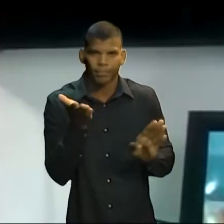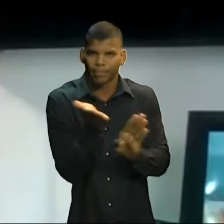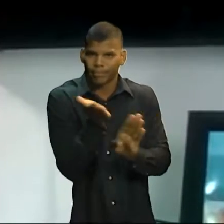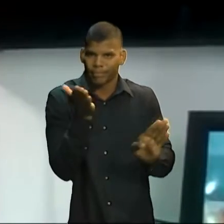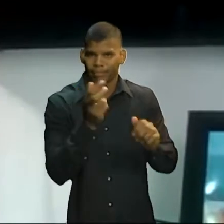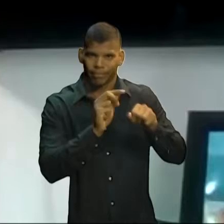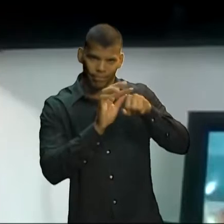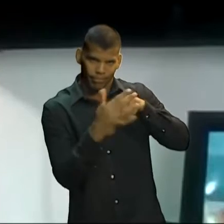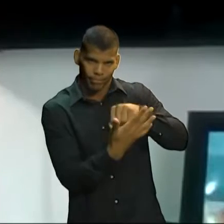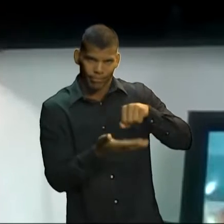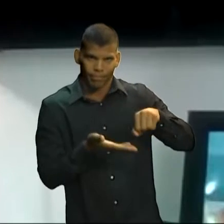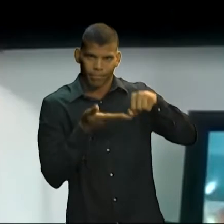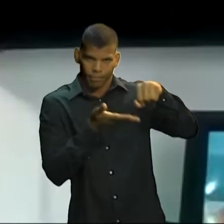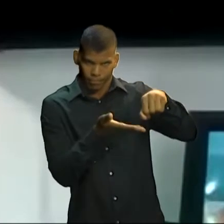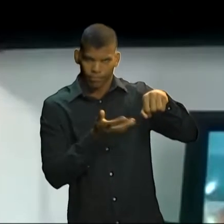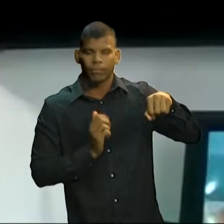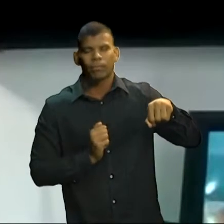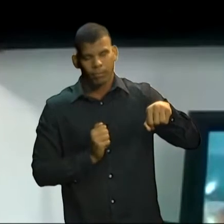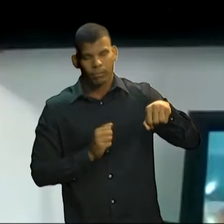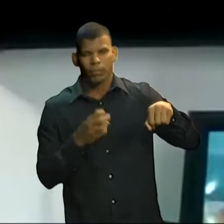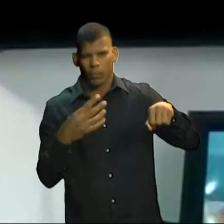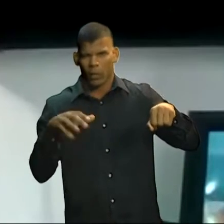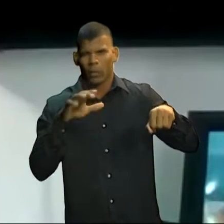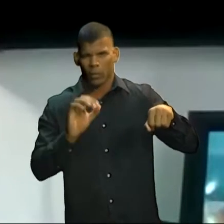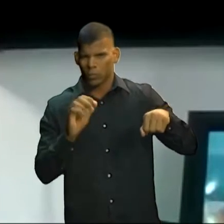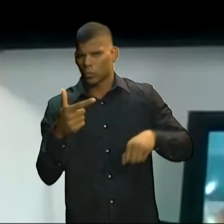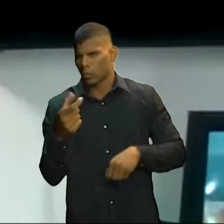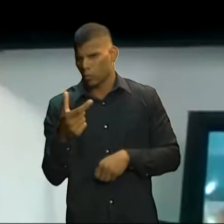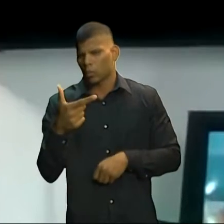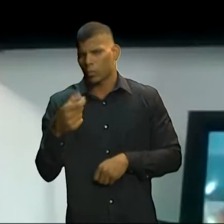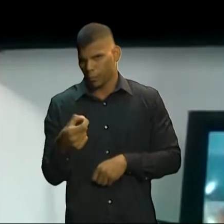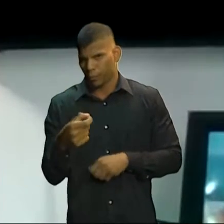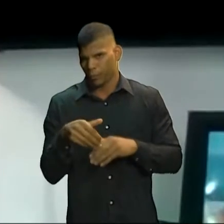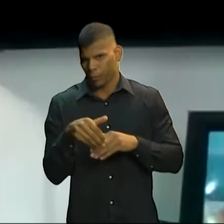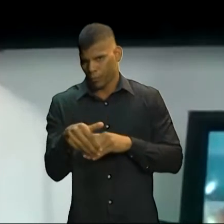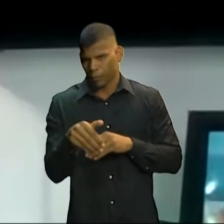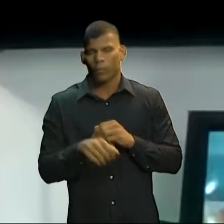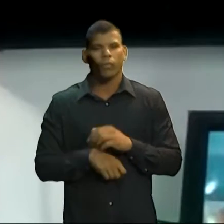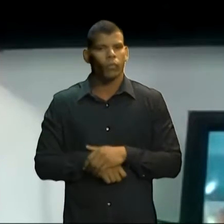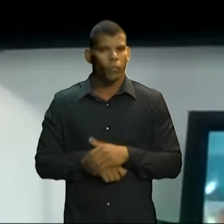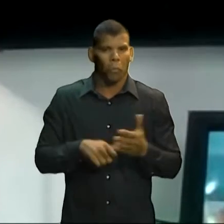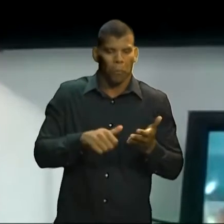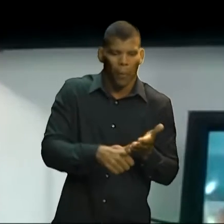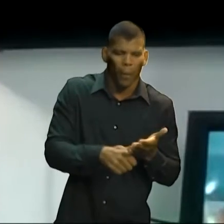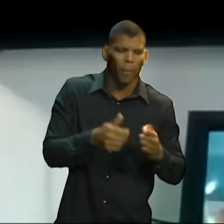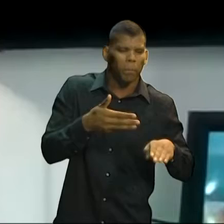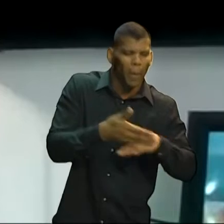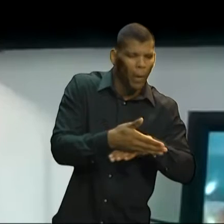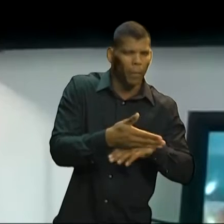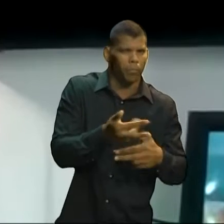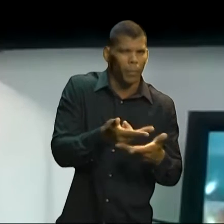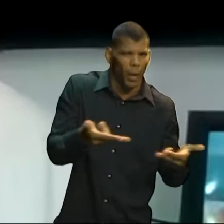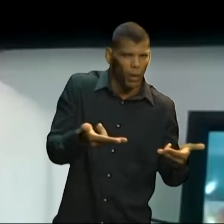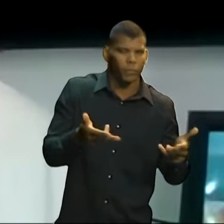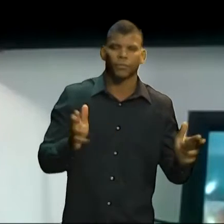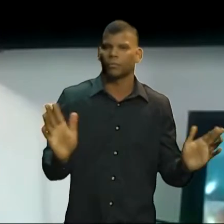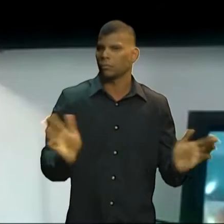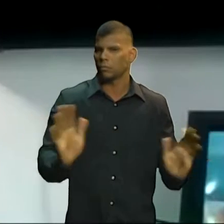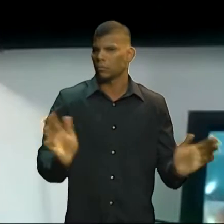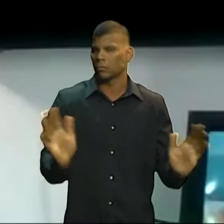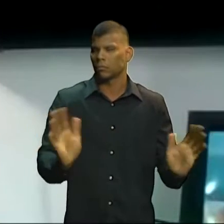Desde o início da pandemia, em março de 2020, foi suspensa essa coleta biométrica, né, justamente para poder preservar a saúde